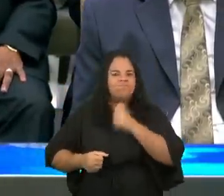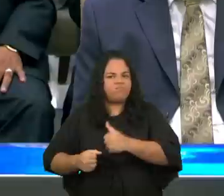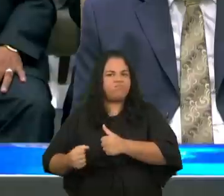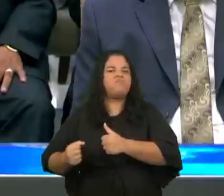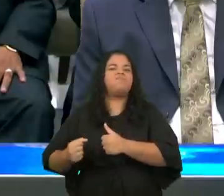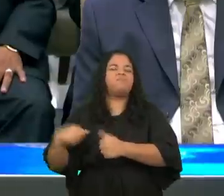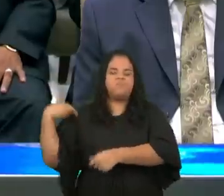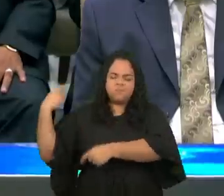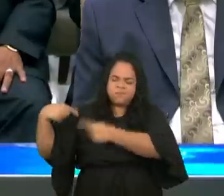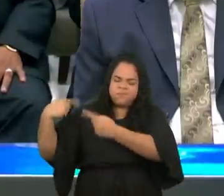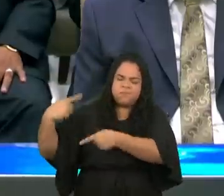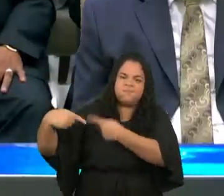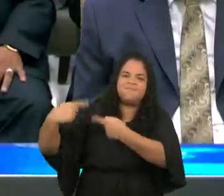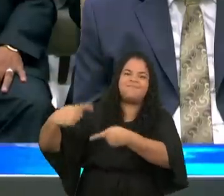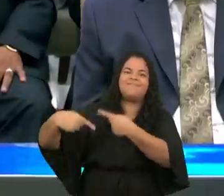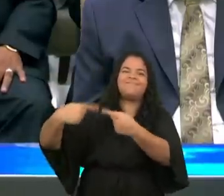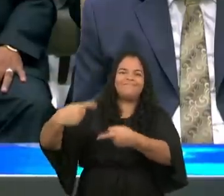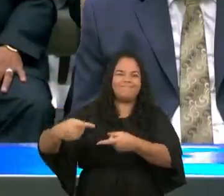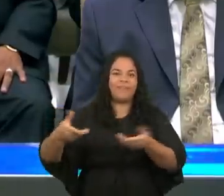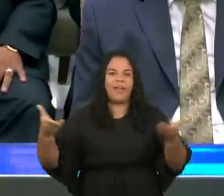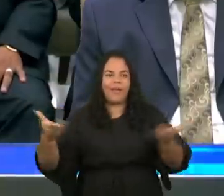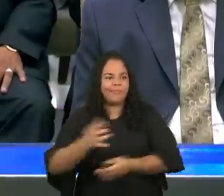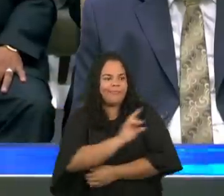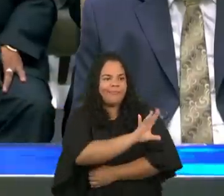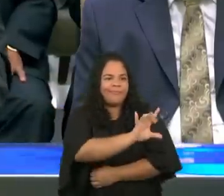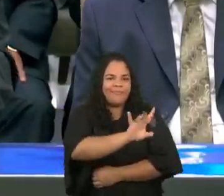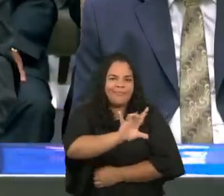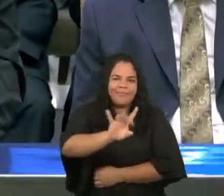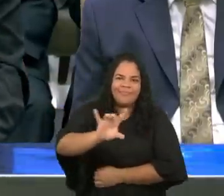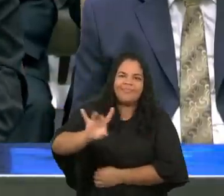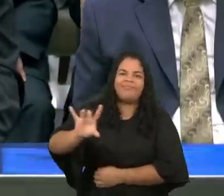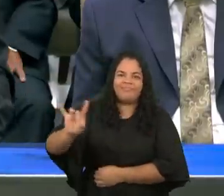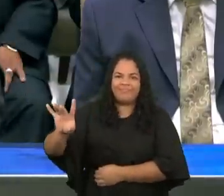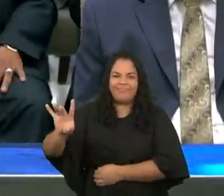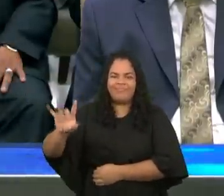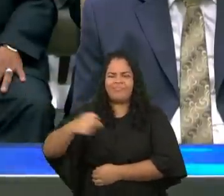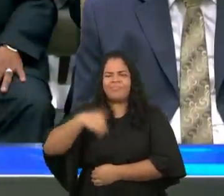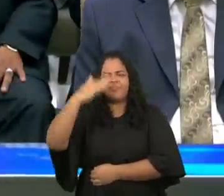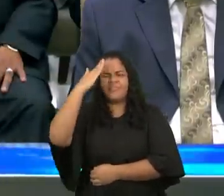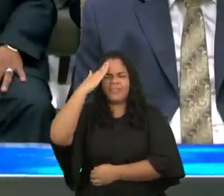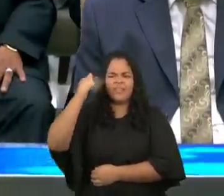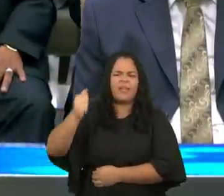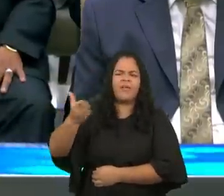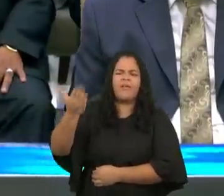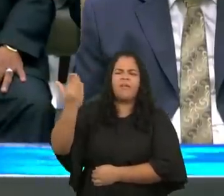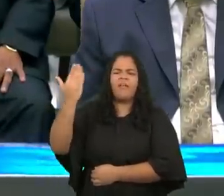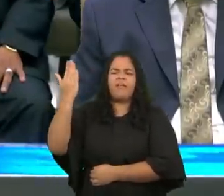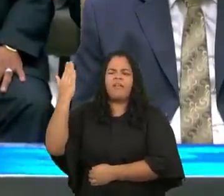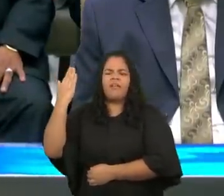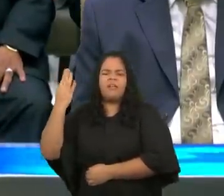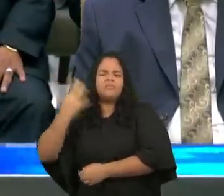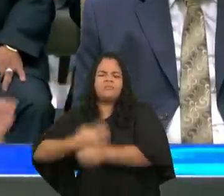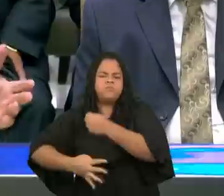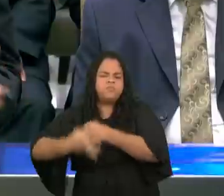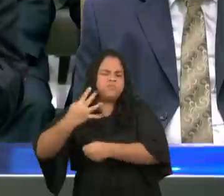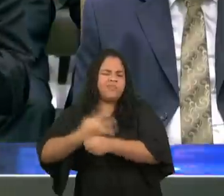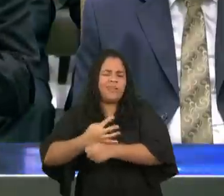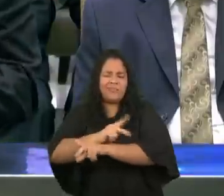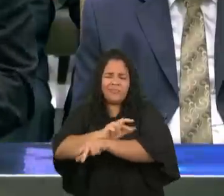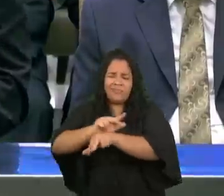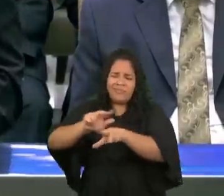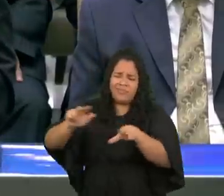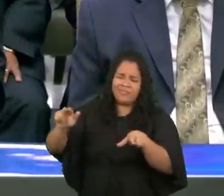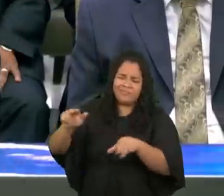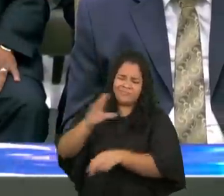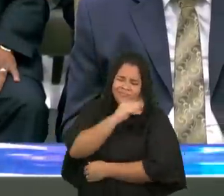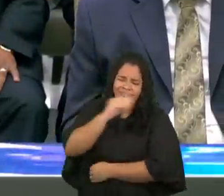estou me dirigindo, já que há 4 anos muitos de vocês eram adolescentes, não é? E outros já estavam